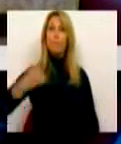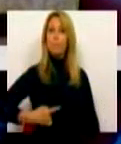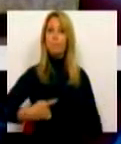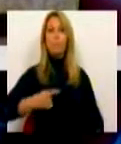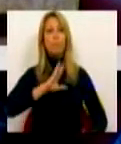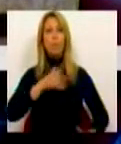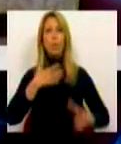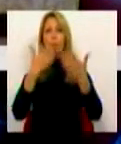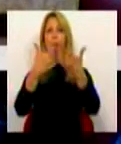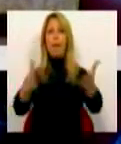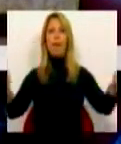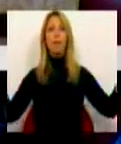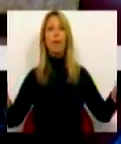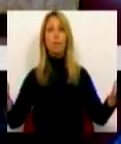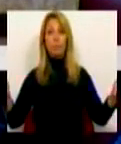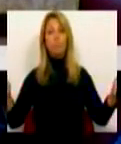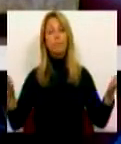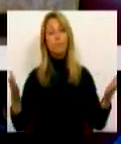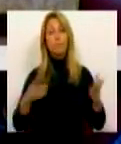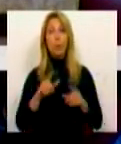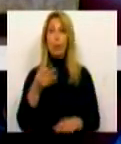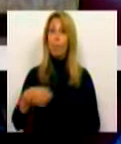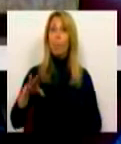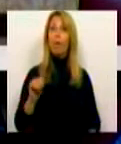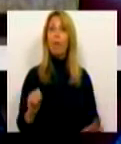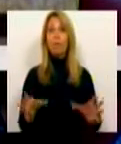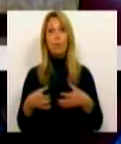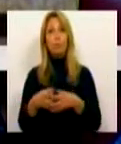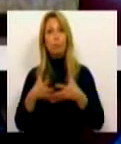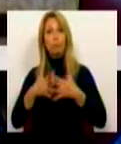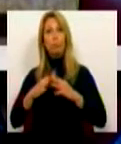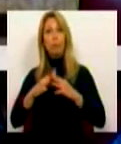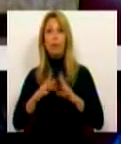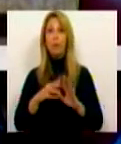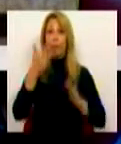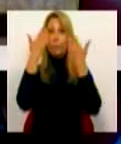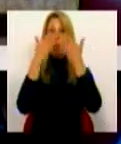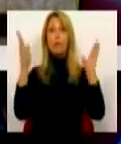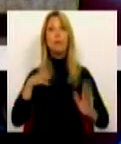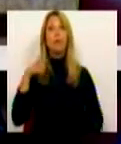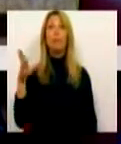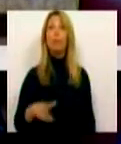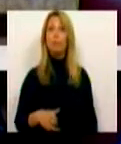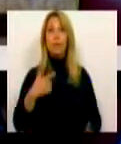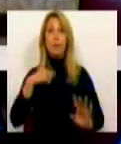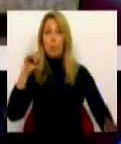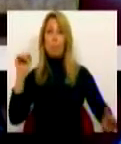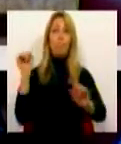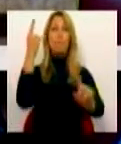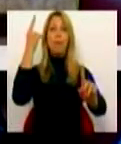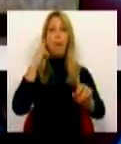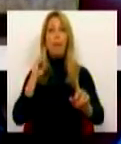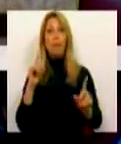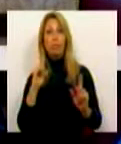mundo. O Partido Socialista, força estruturante da democracia portuguesa, do qual era o militante número um, foi